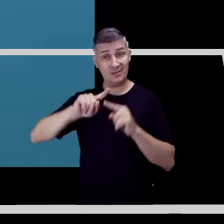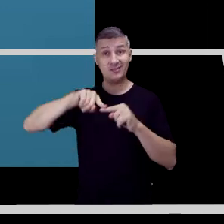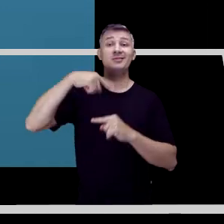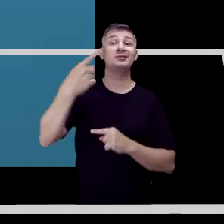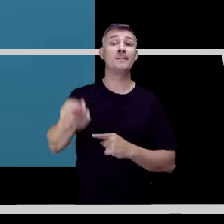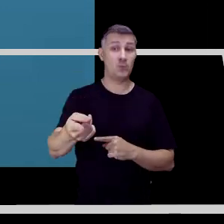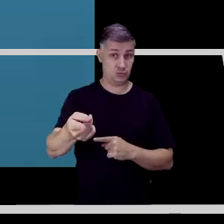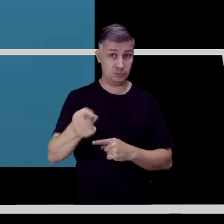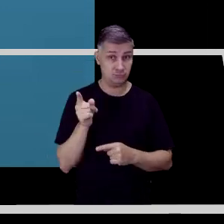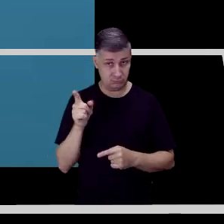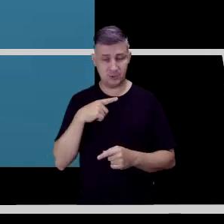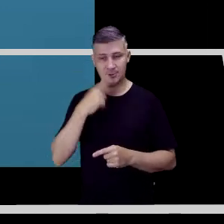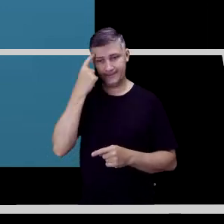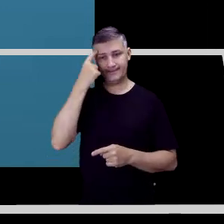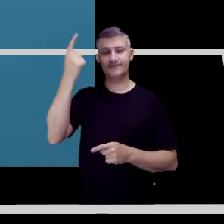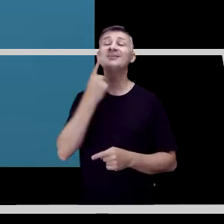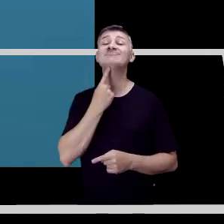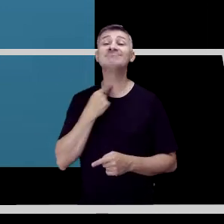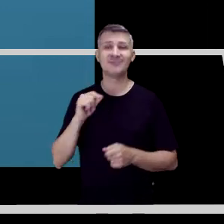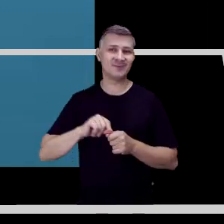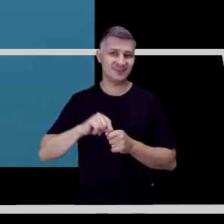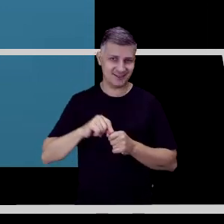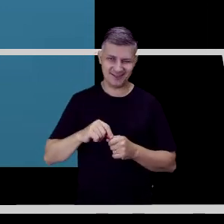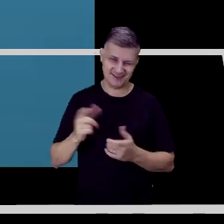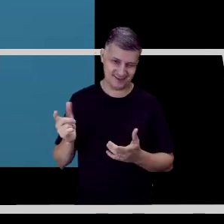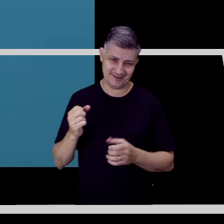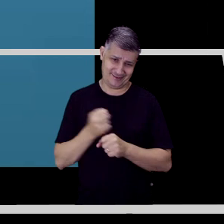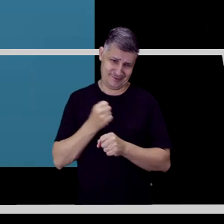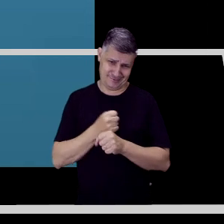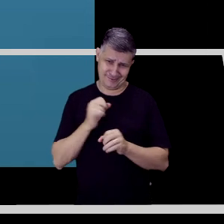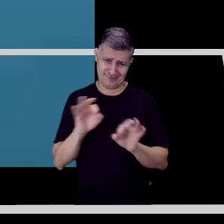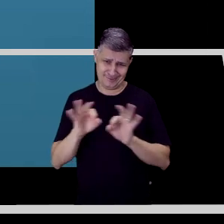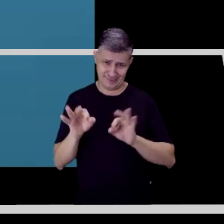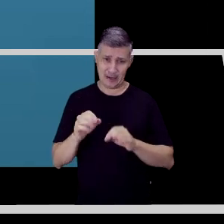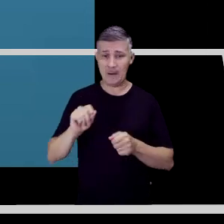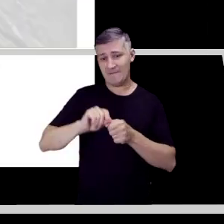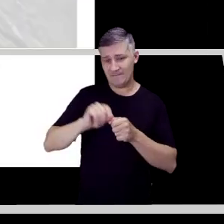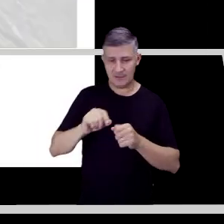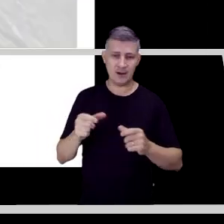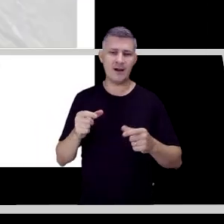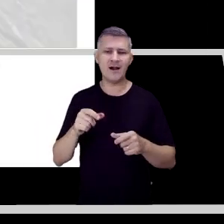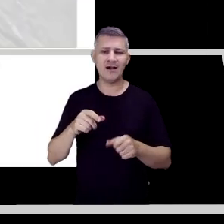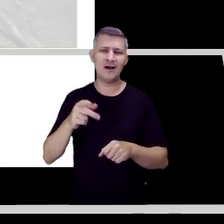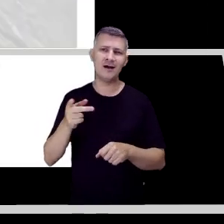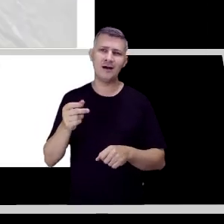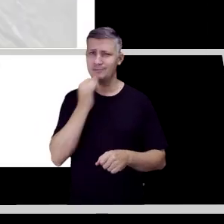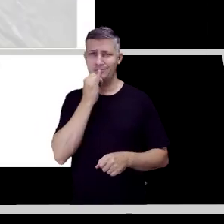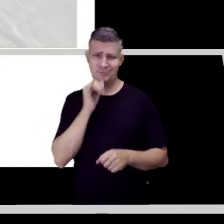mas nós, assim, tivemos essa vontade de fazer ela em concreto, tá? Então nós montamos